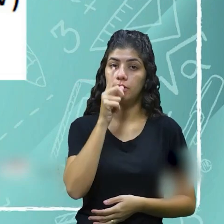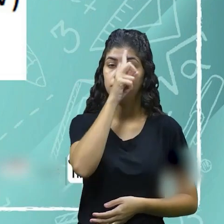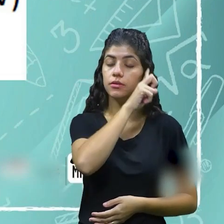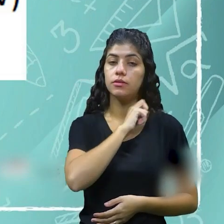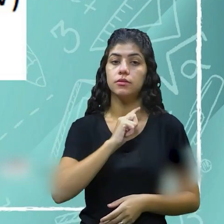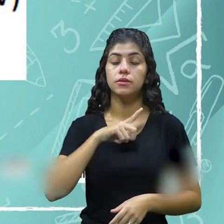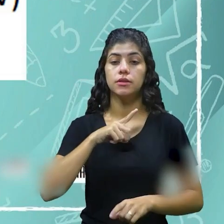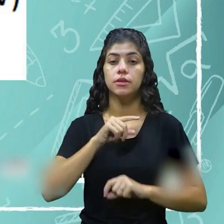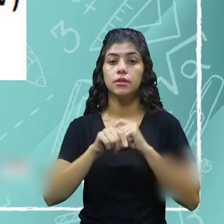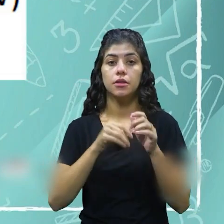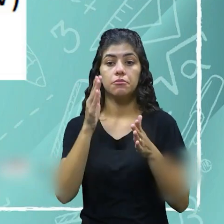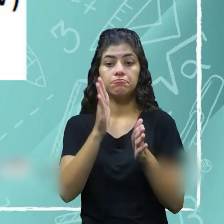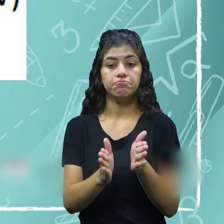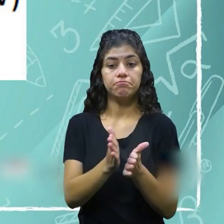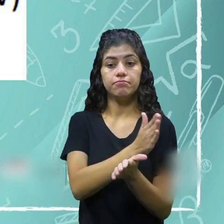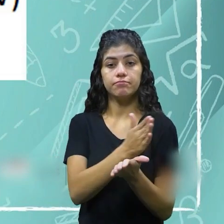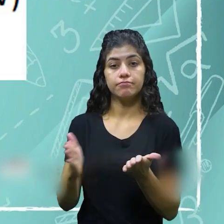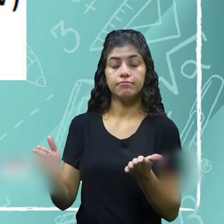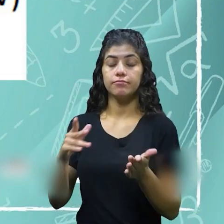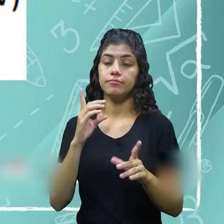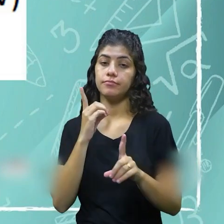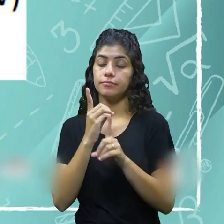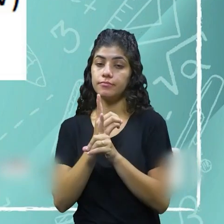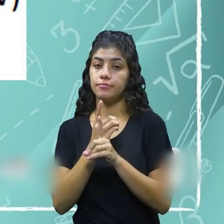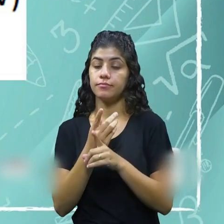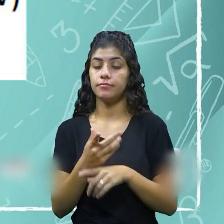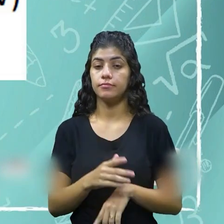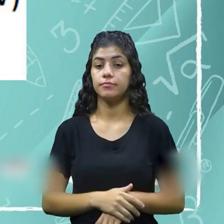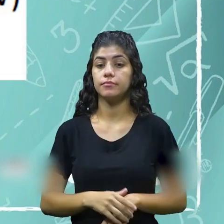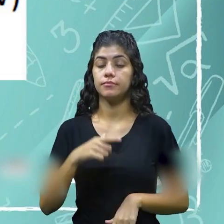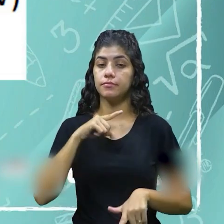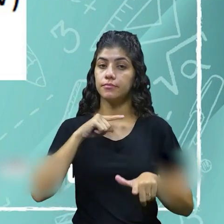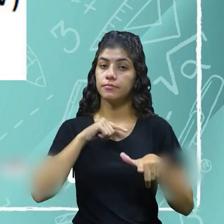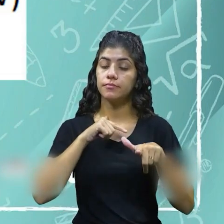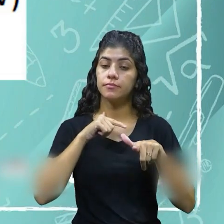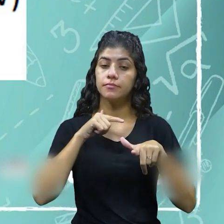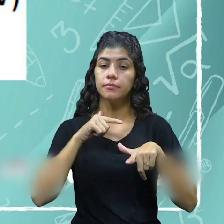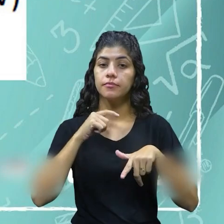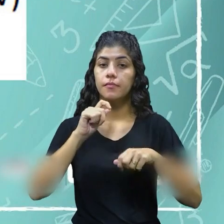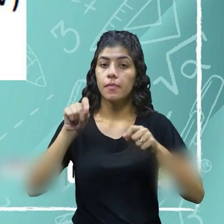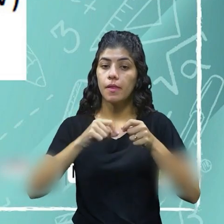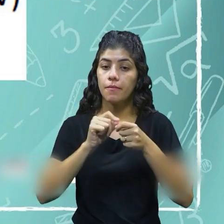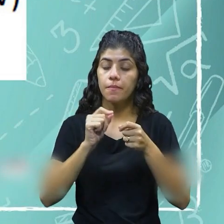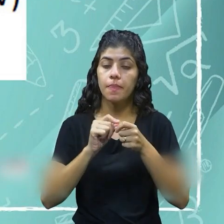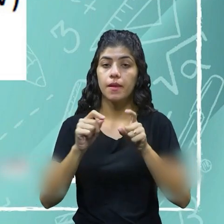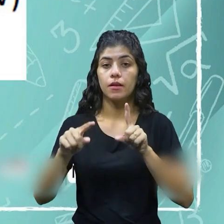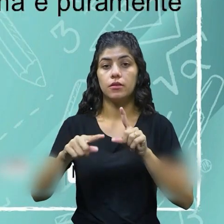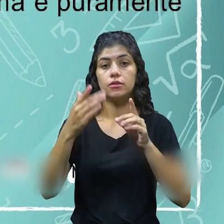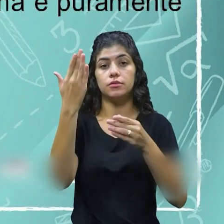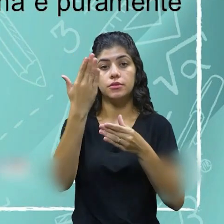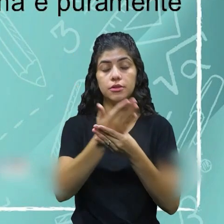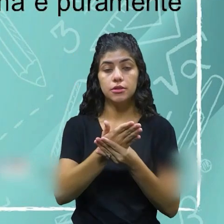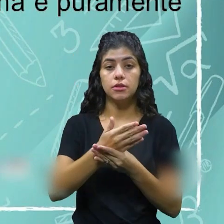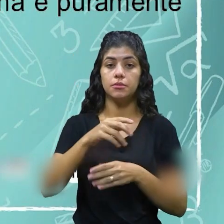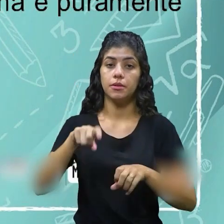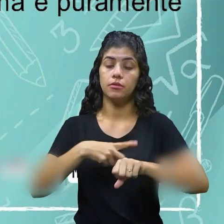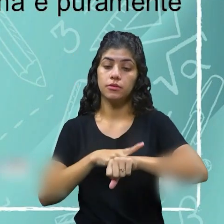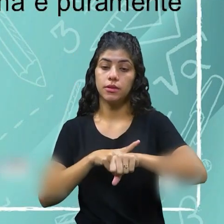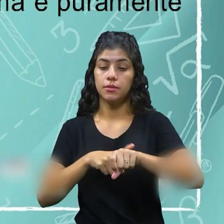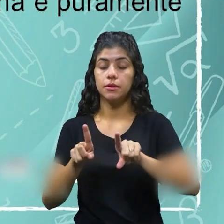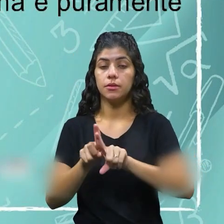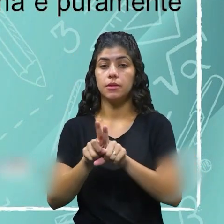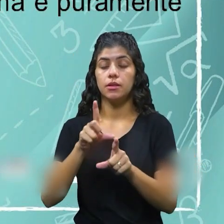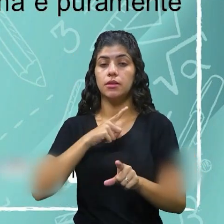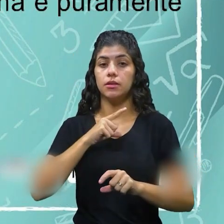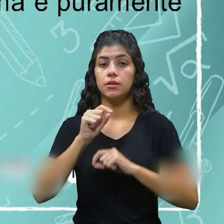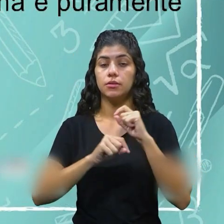você tem aqui uma divisão para encontrar a potência. Você tem trabalho dividido pelo tempo. E aqui você tem